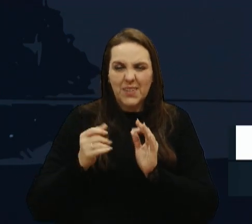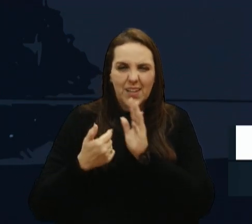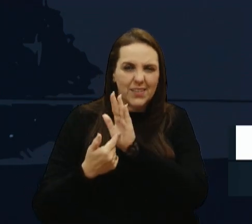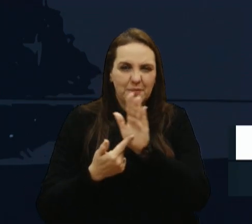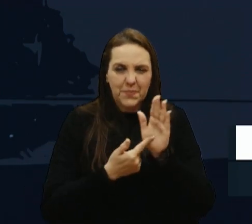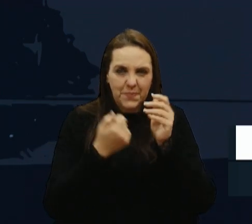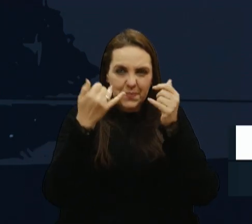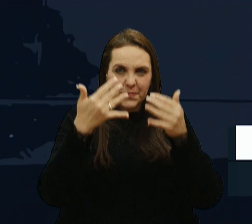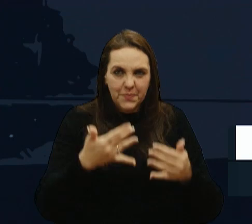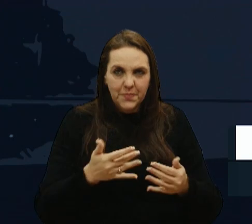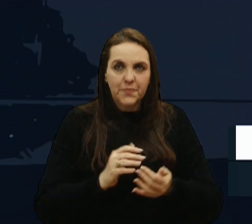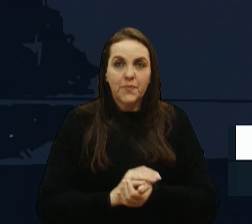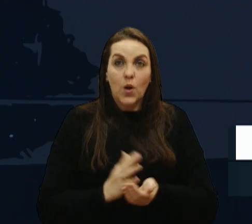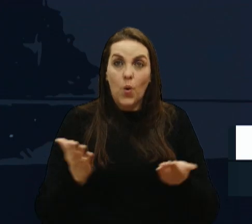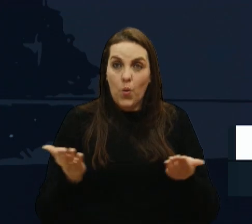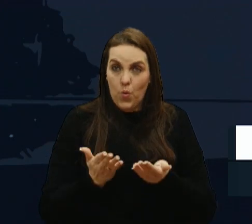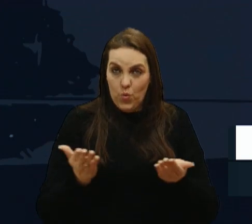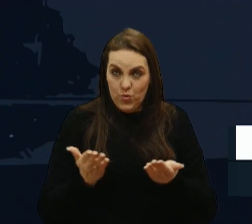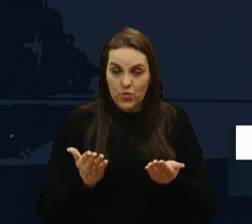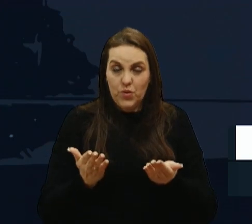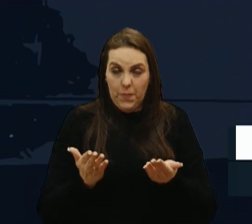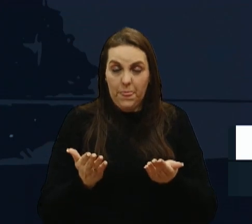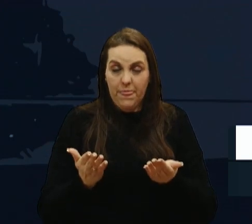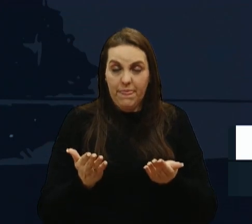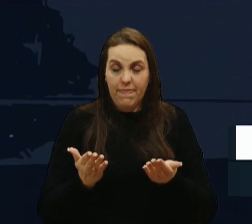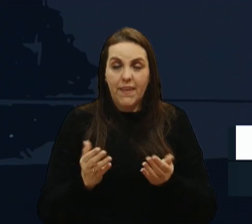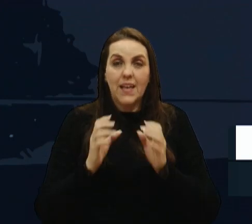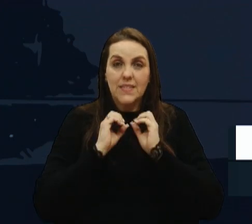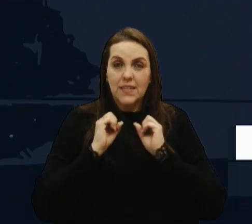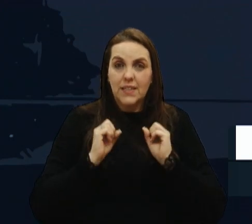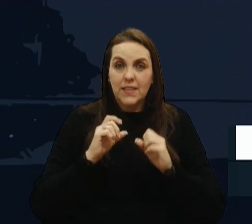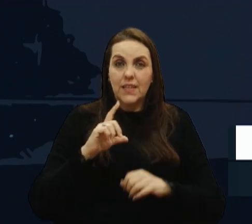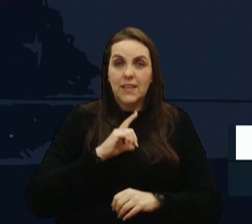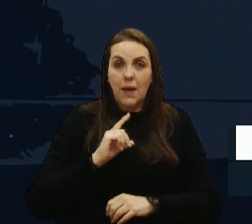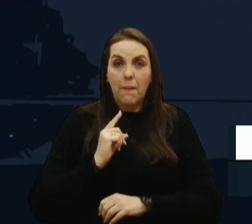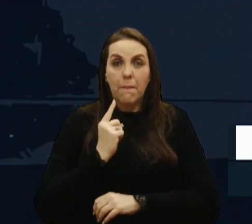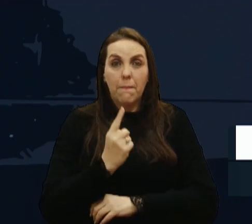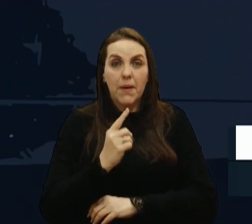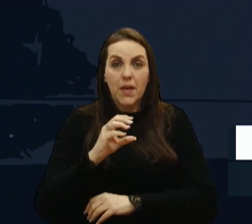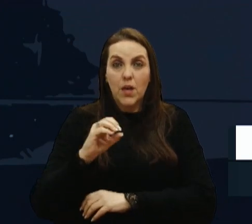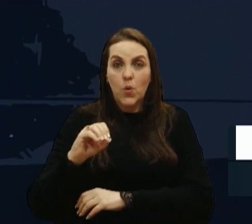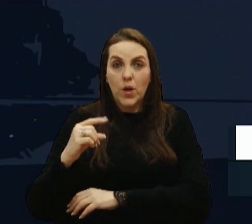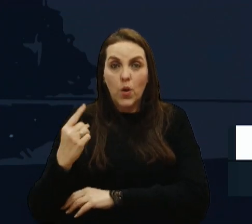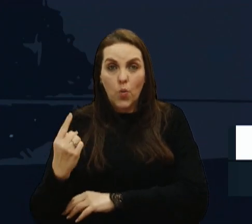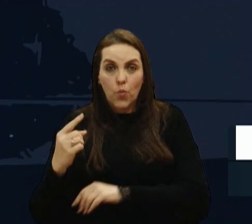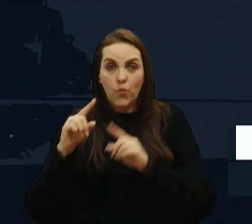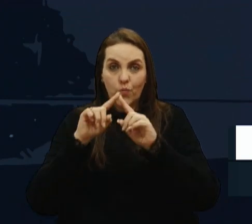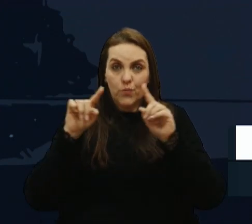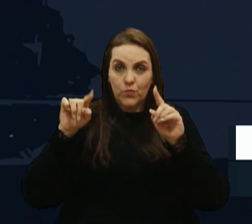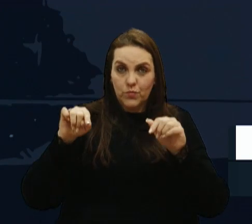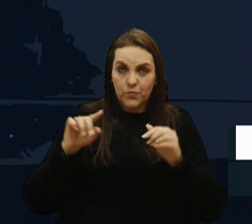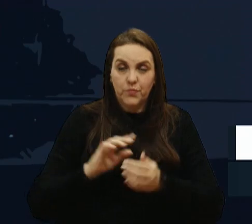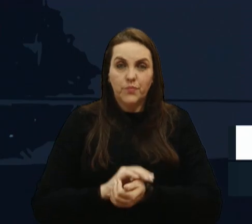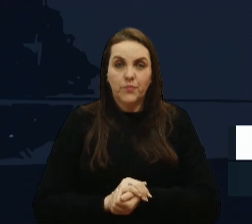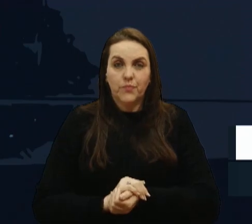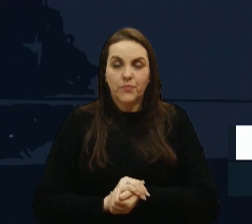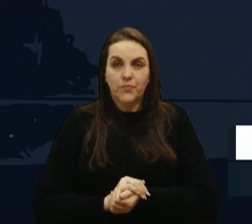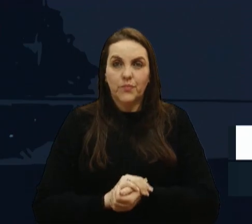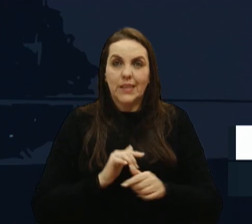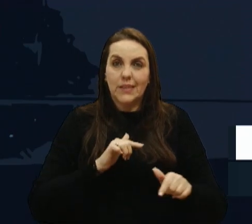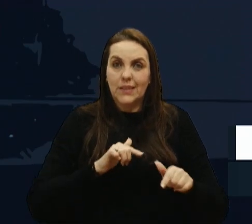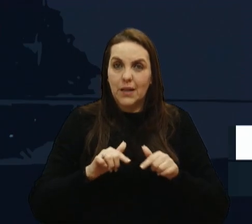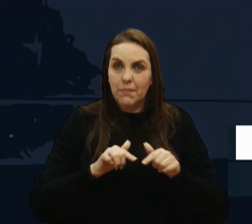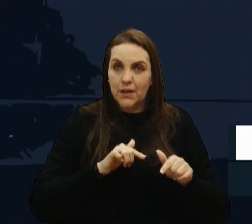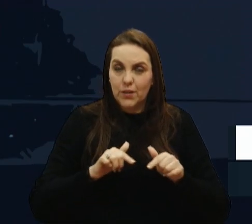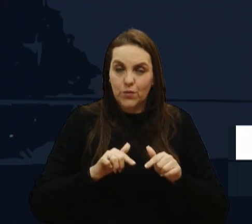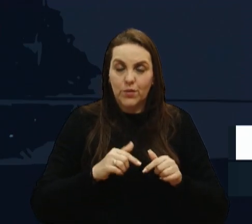por exemplo, olha só, a SMASC conta com 1.001 trabalhadores, seja os